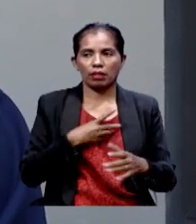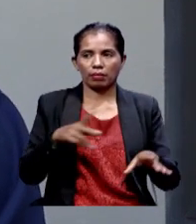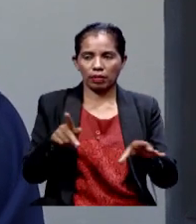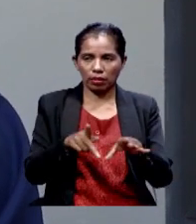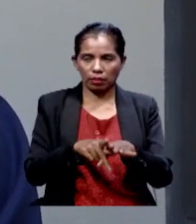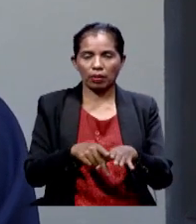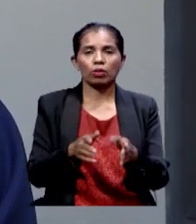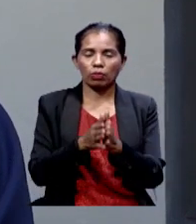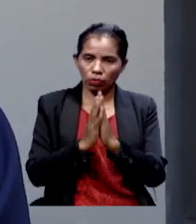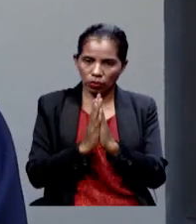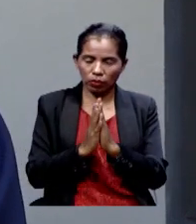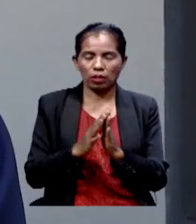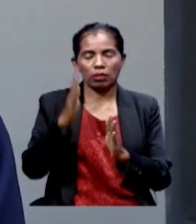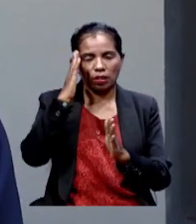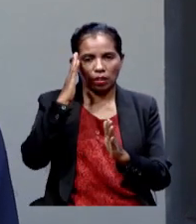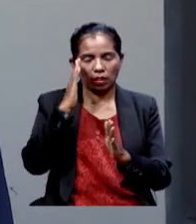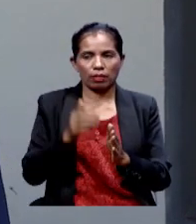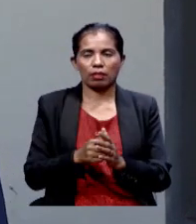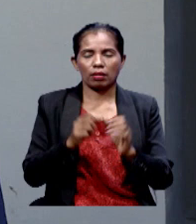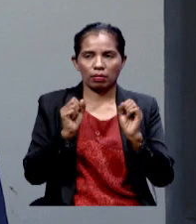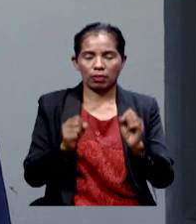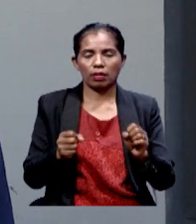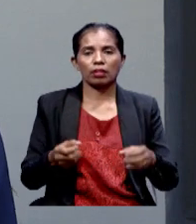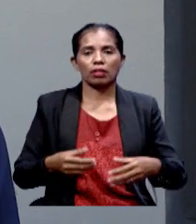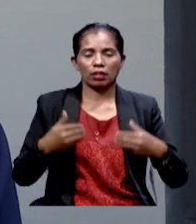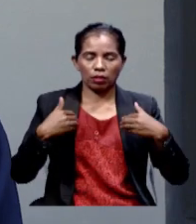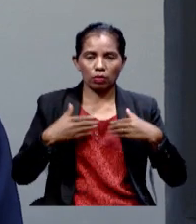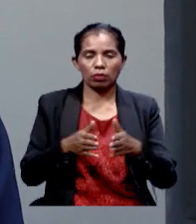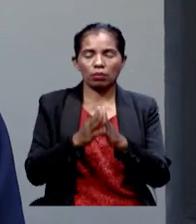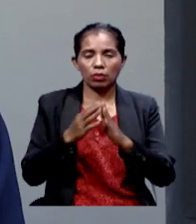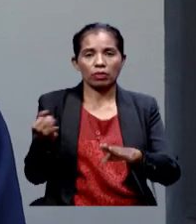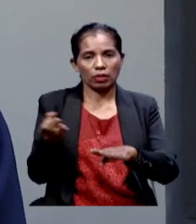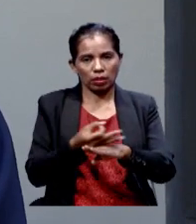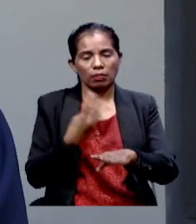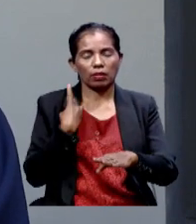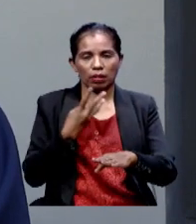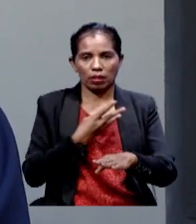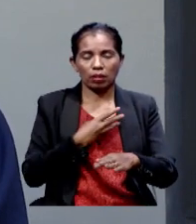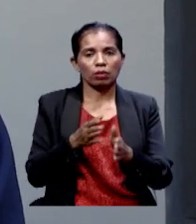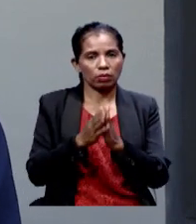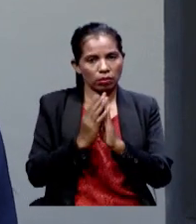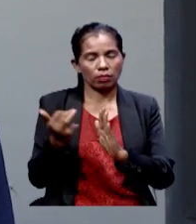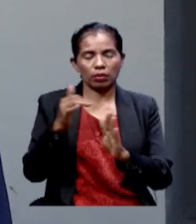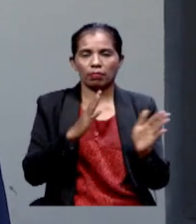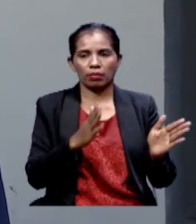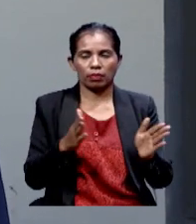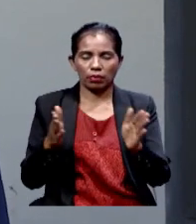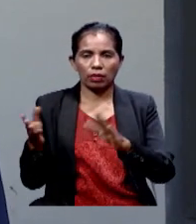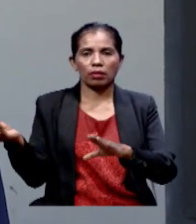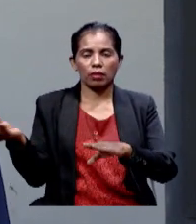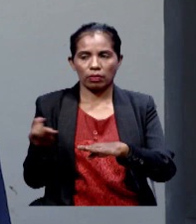também confirma pela ajustamos o documento Sirene beta reta e temos o subsira para preparamos